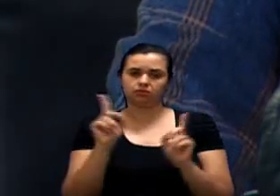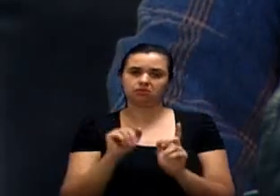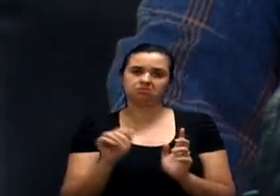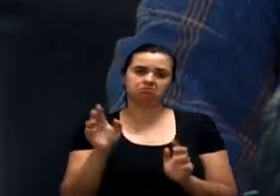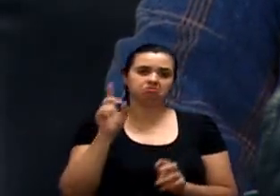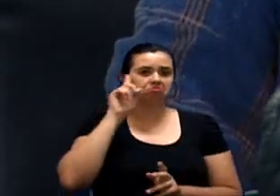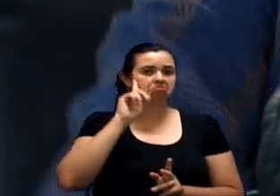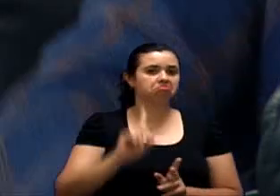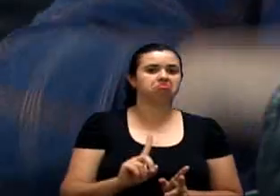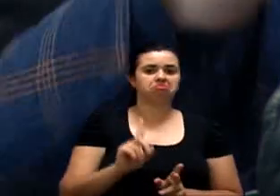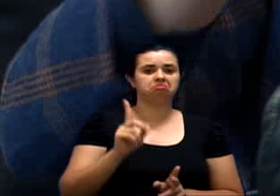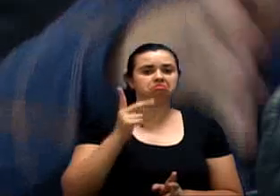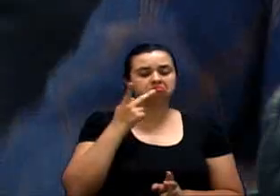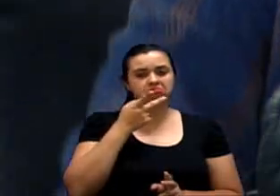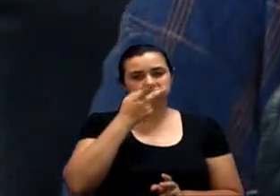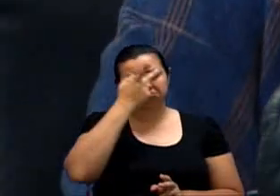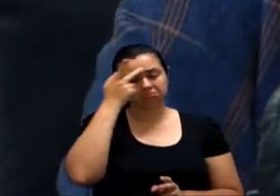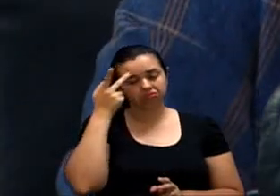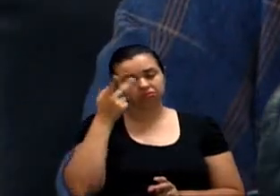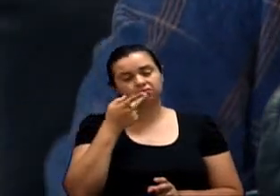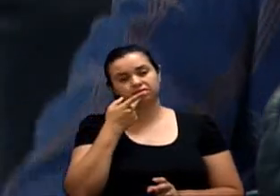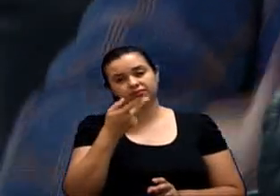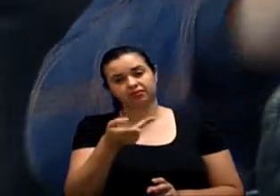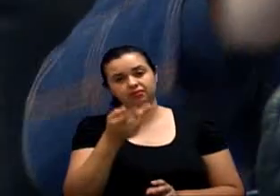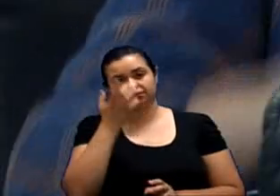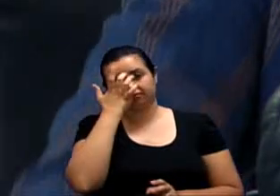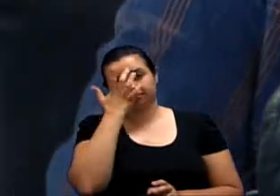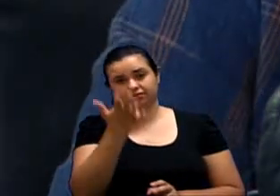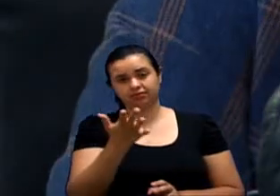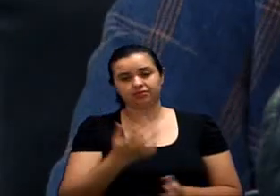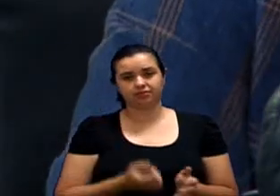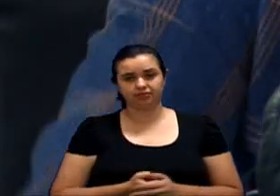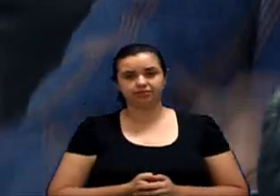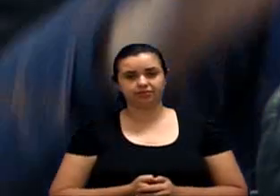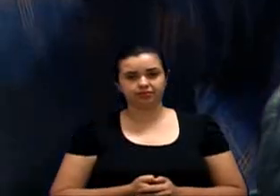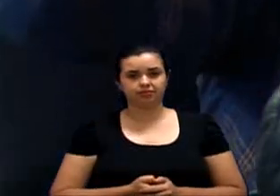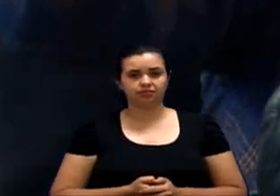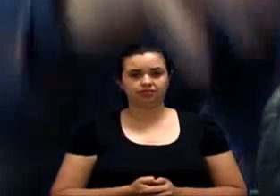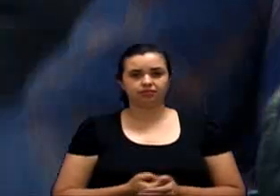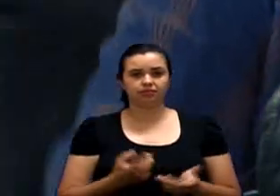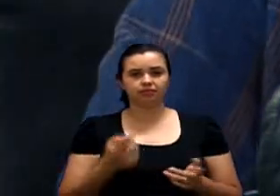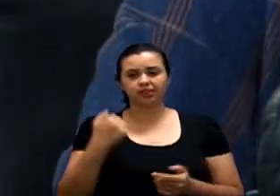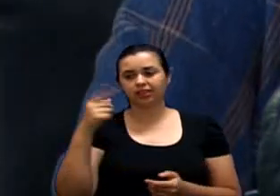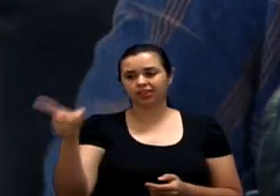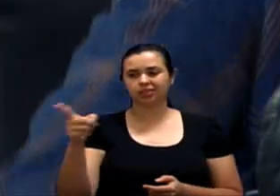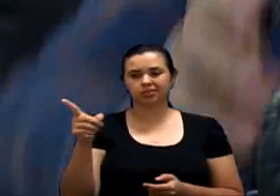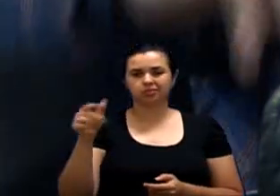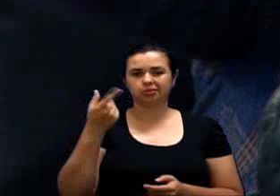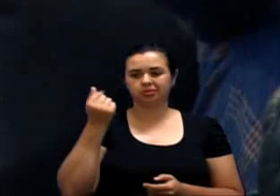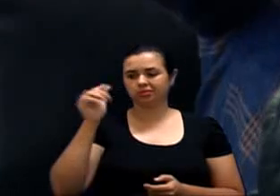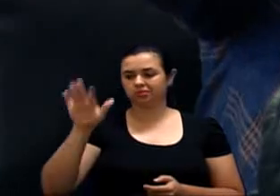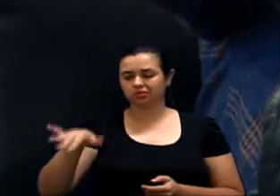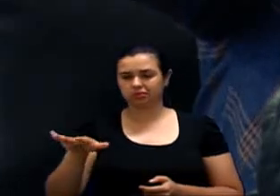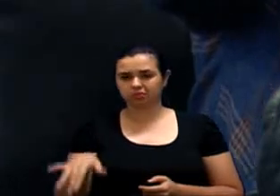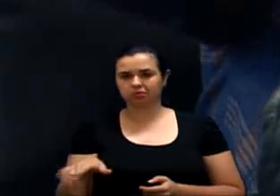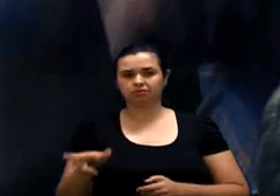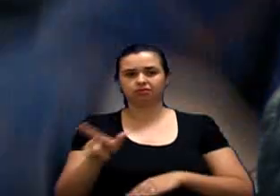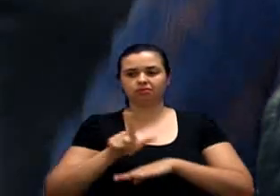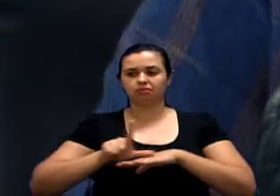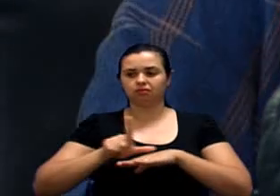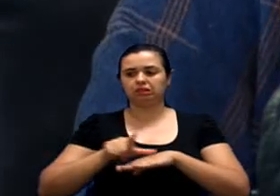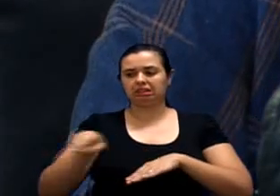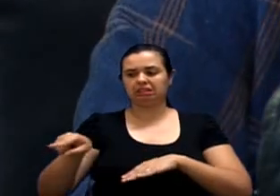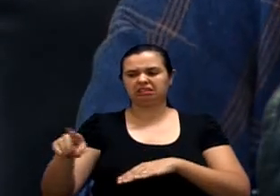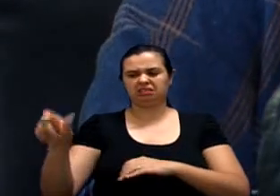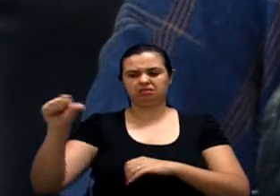criar caso, né, a pessoa sai fazendo comentário, porque é muito fácil, é igual a concorrência, né? A ver que o preço do outro é mais barato, é melhor, você vai lá e faz uma crítica e diz